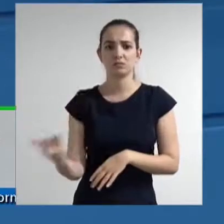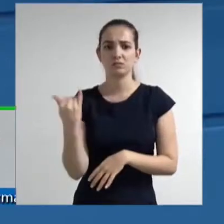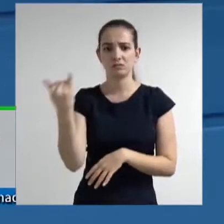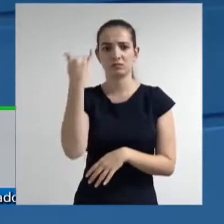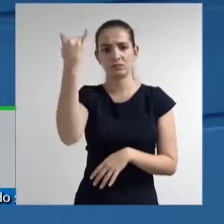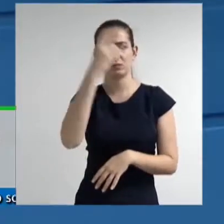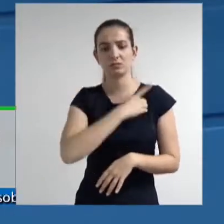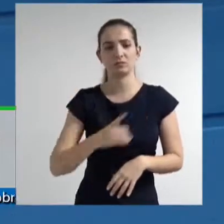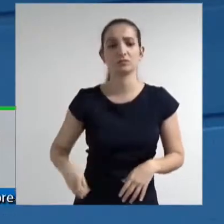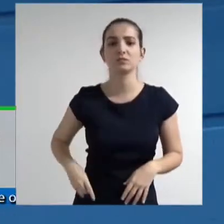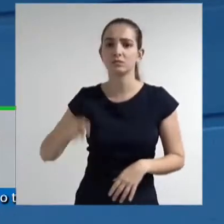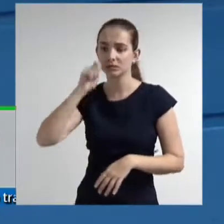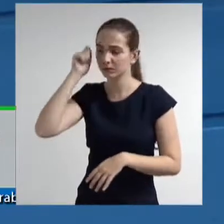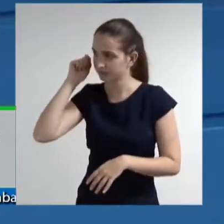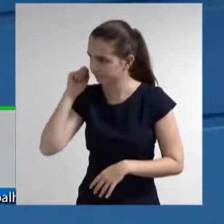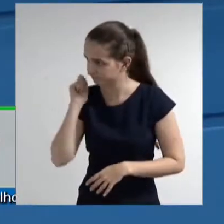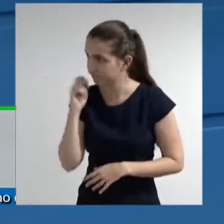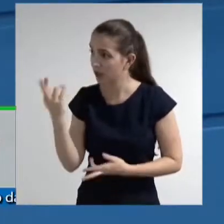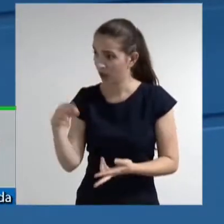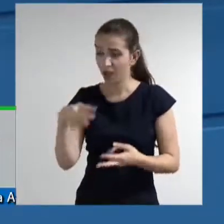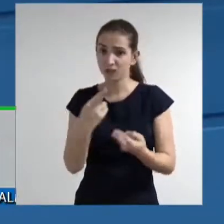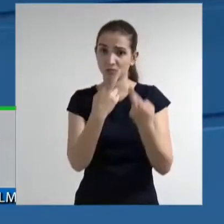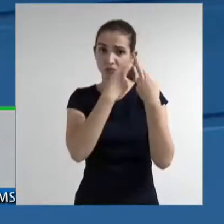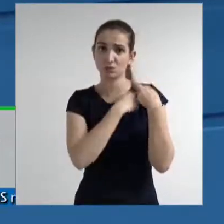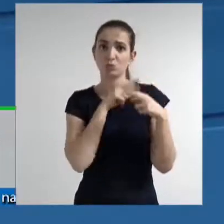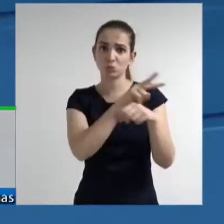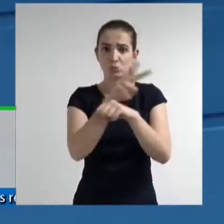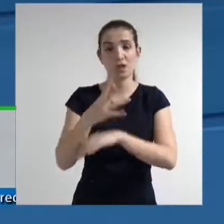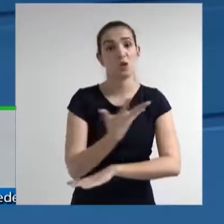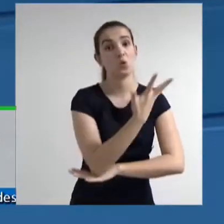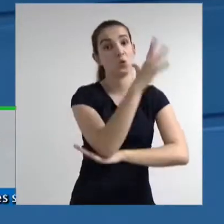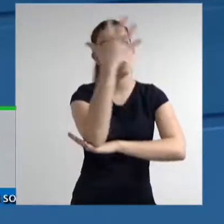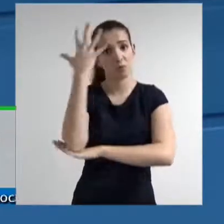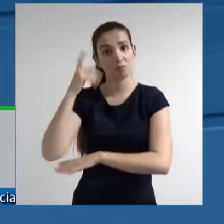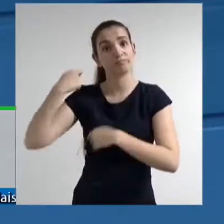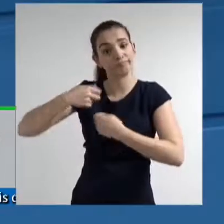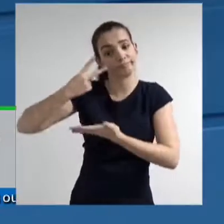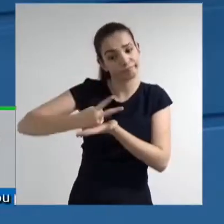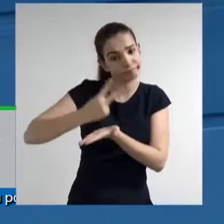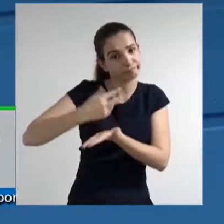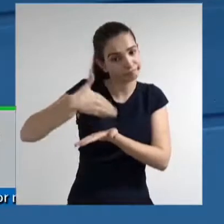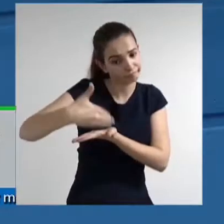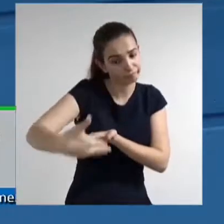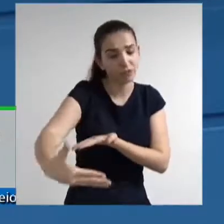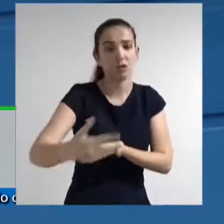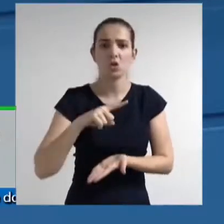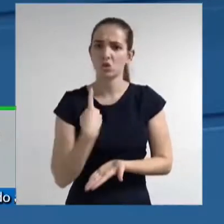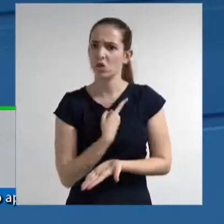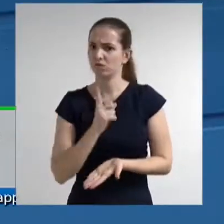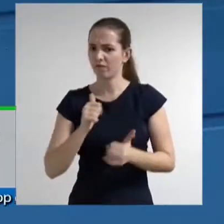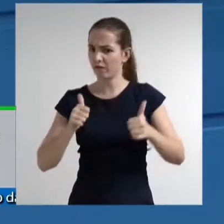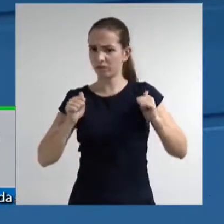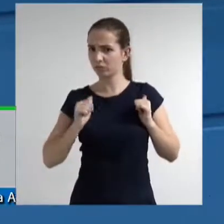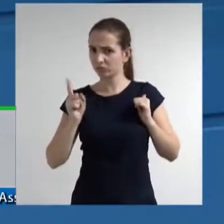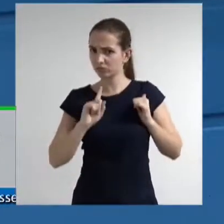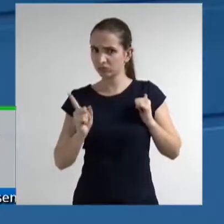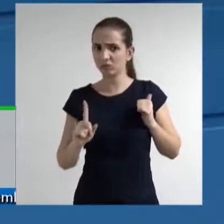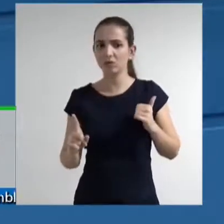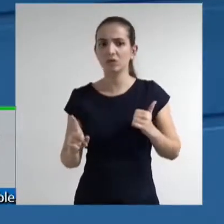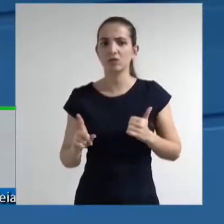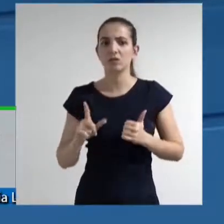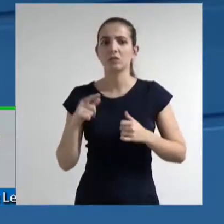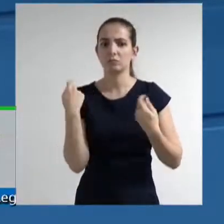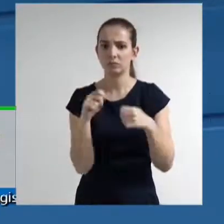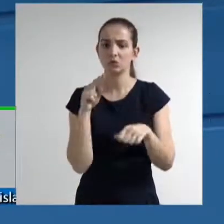a responsabilidade de cuidar do meio ambiente continua. Nós não vamos abrir mão das recomposições de barranca de